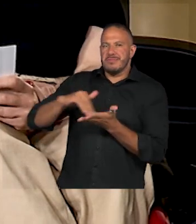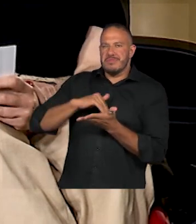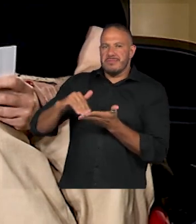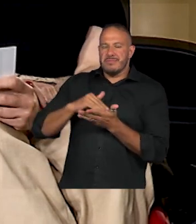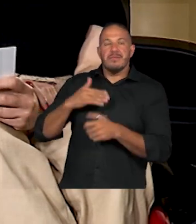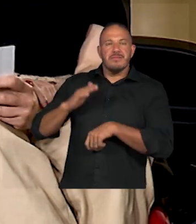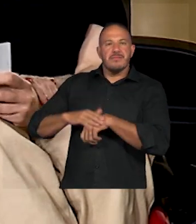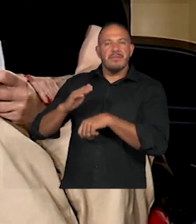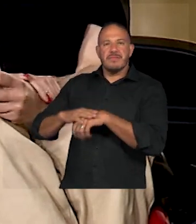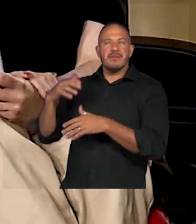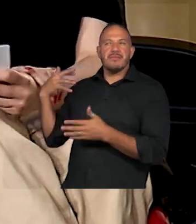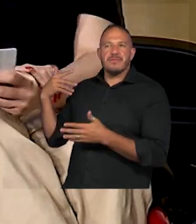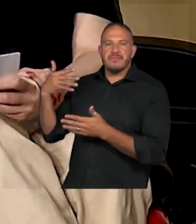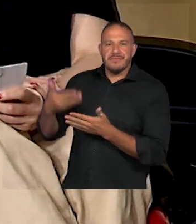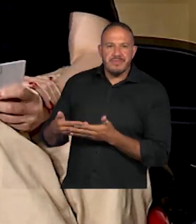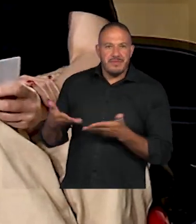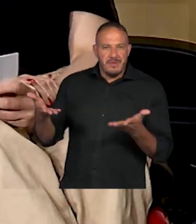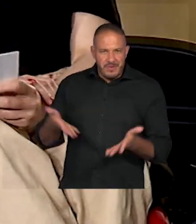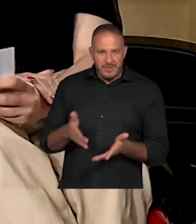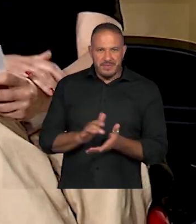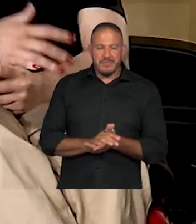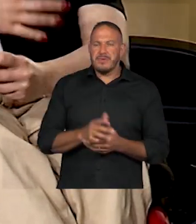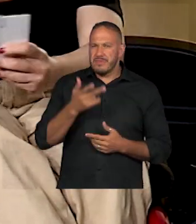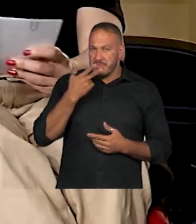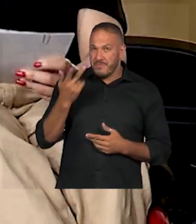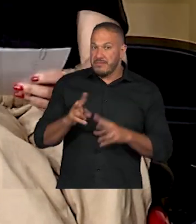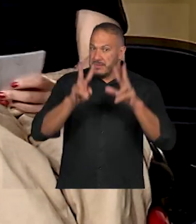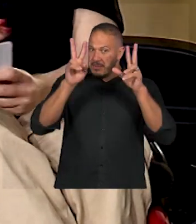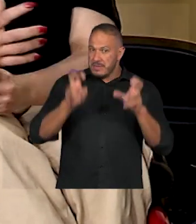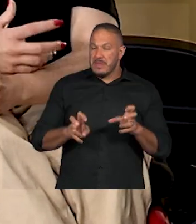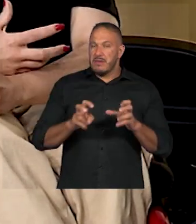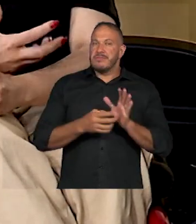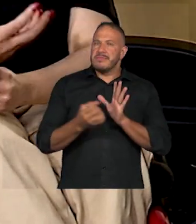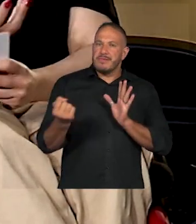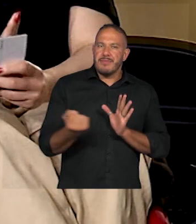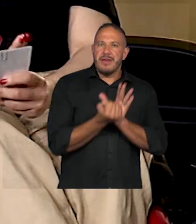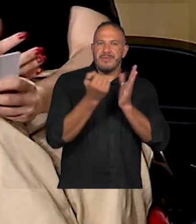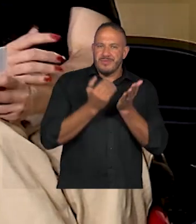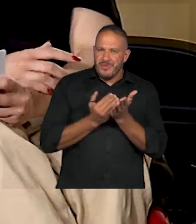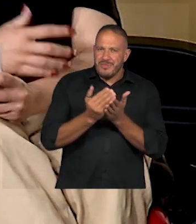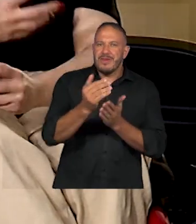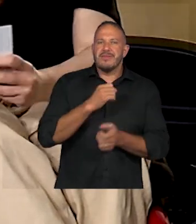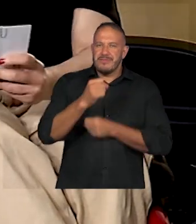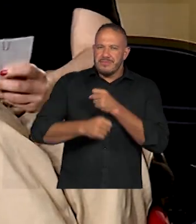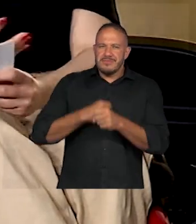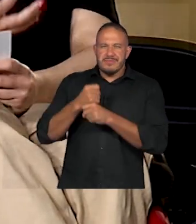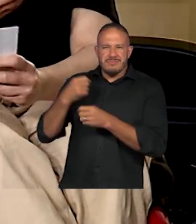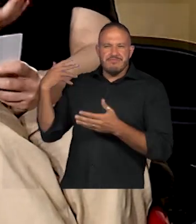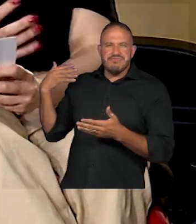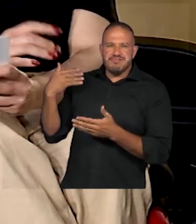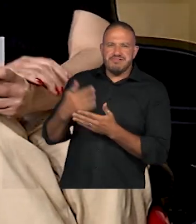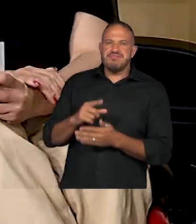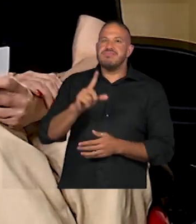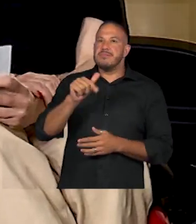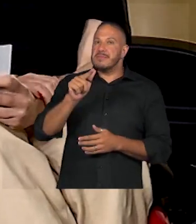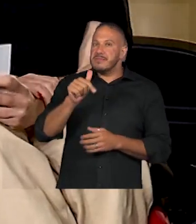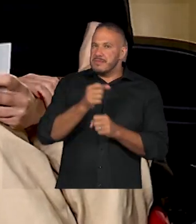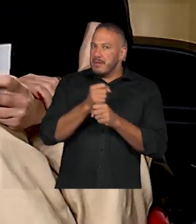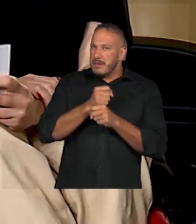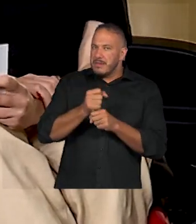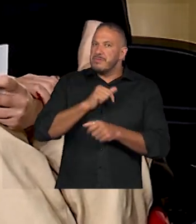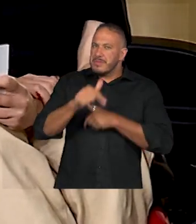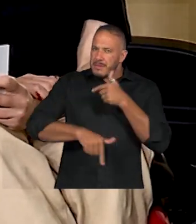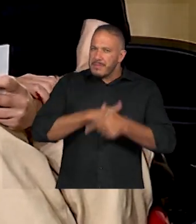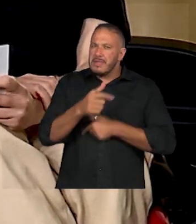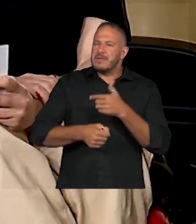hoje. E para falar sobre isso, sobre esse marco inicial, sobre os 17 anos de história, de muito trabalho, de muita luta, a